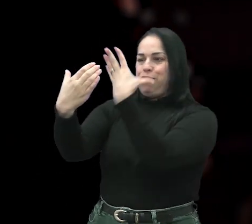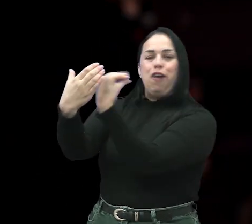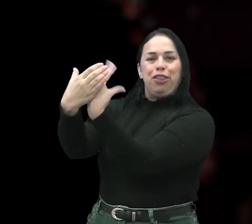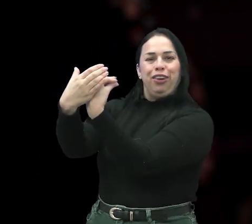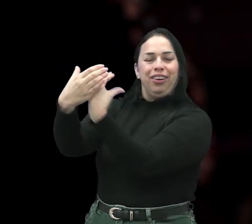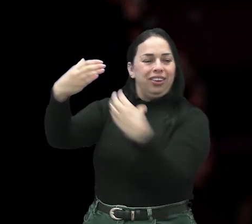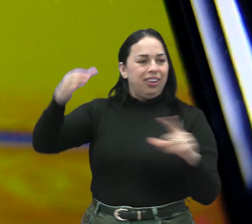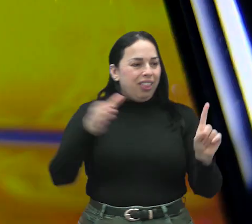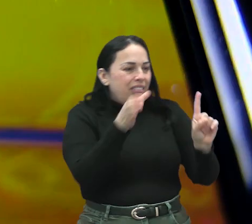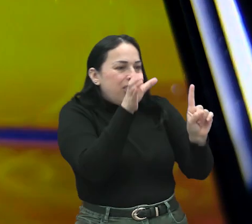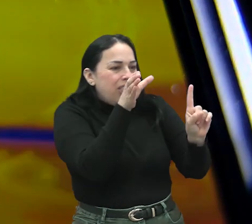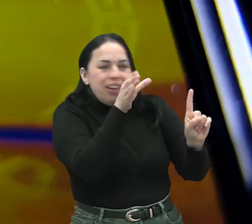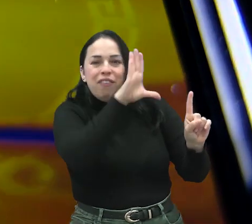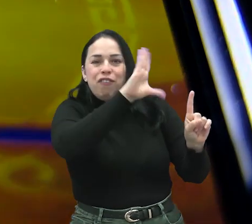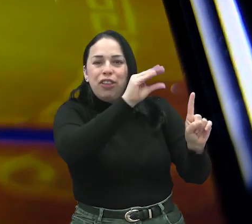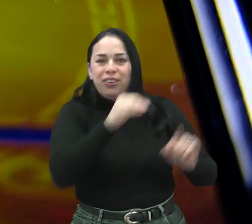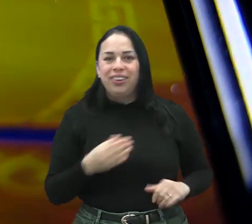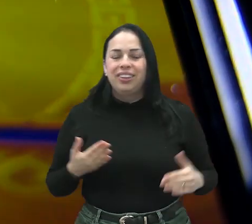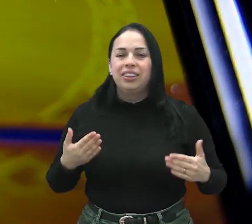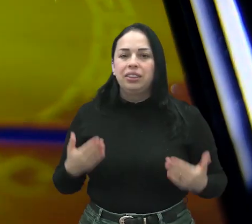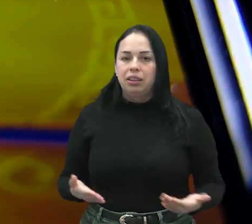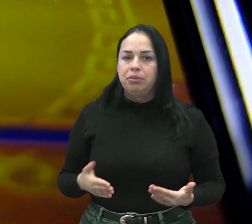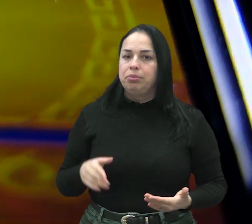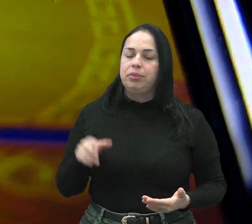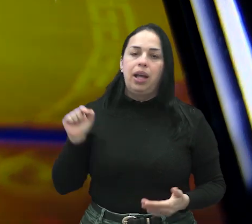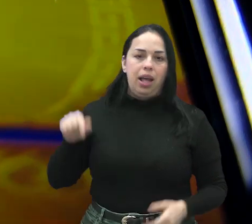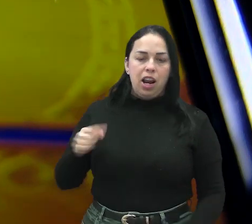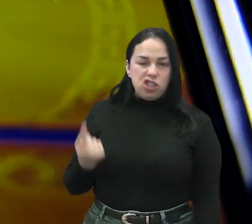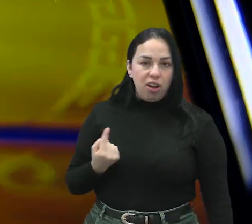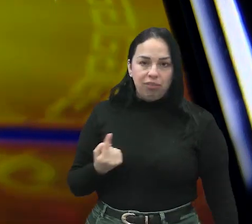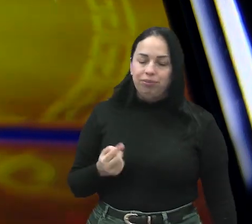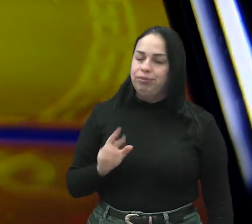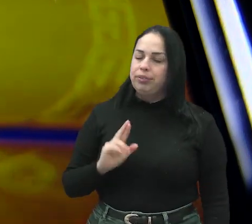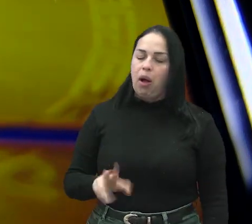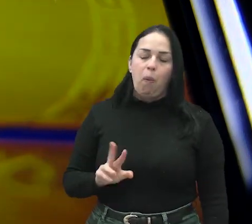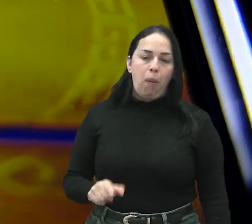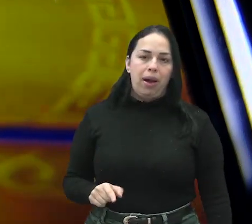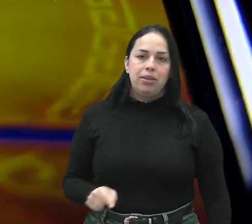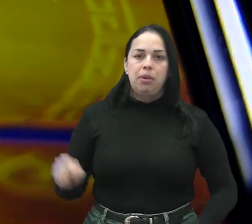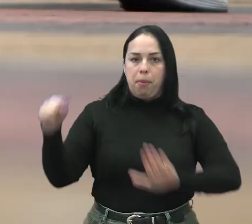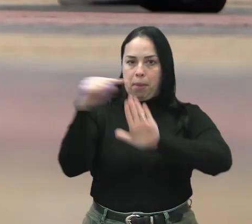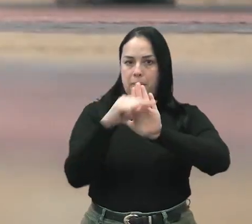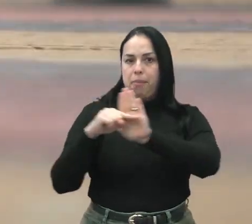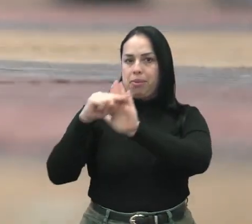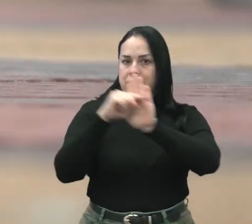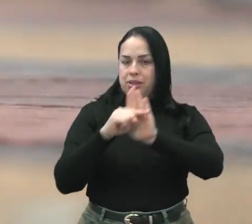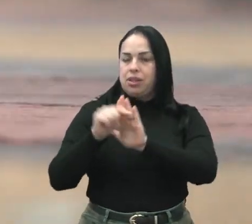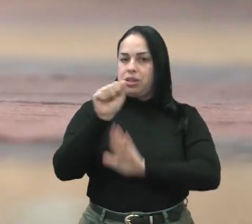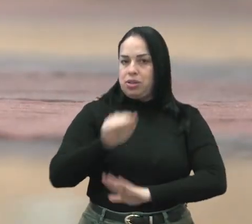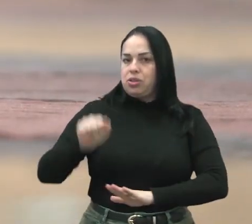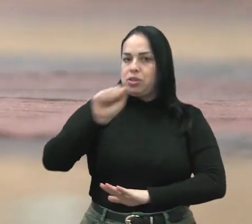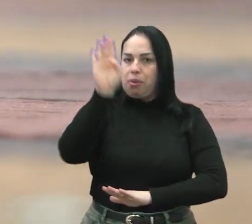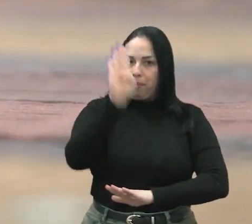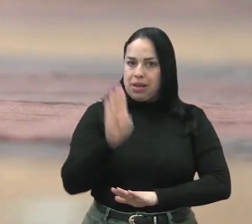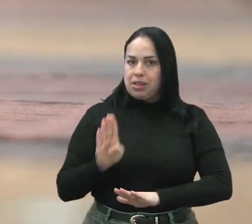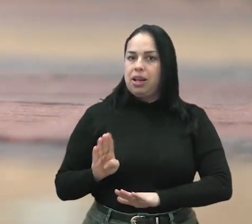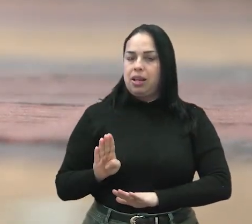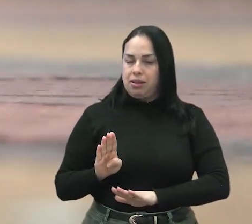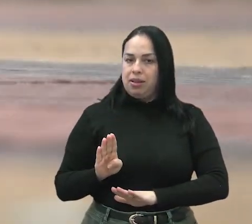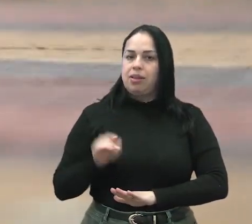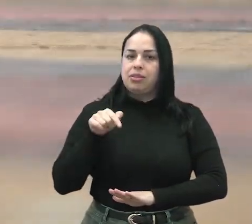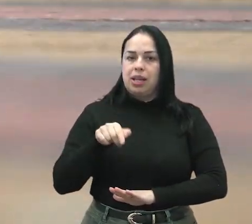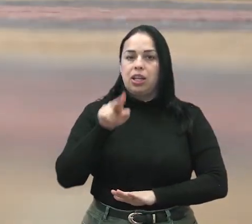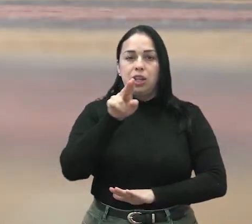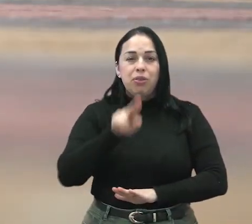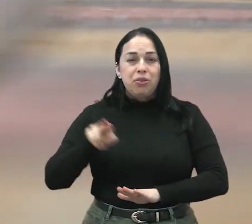reconhecimento facial. A realidade da jovem que conhecemos não é um caso isolado. Um levantamento da Associação Brasileira